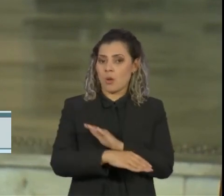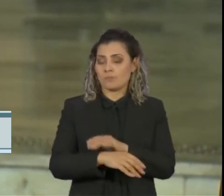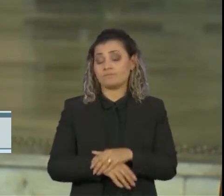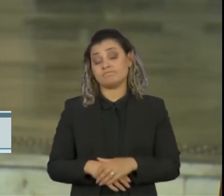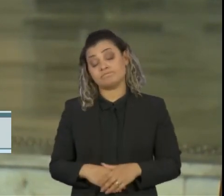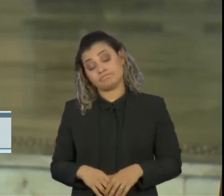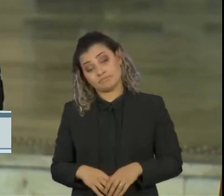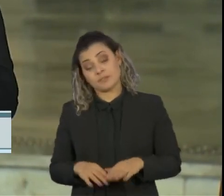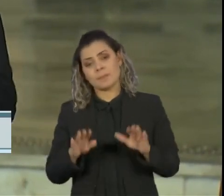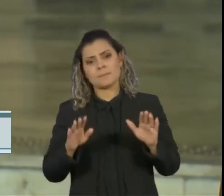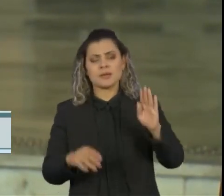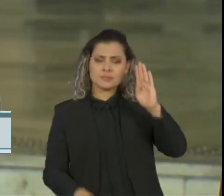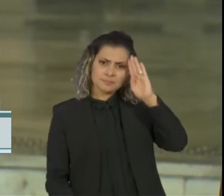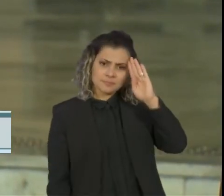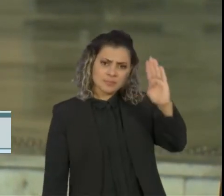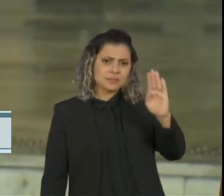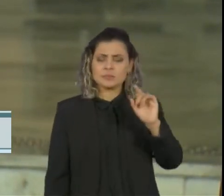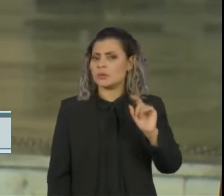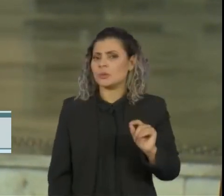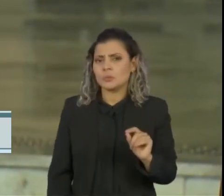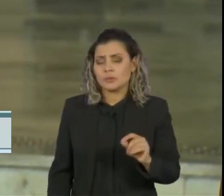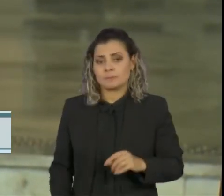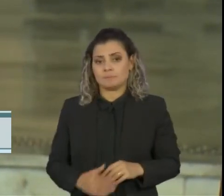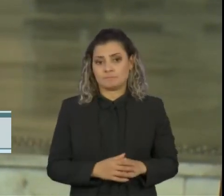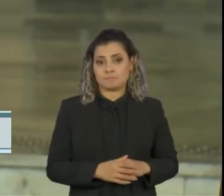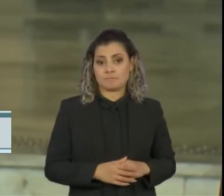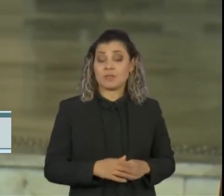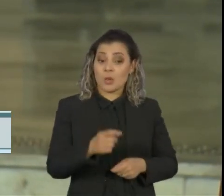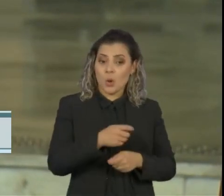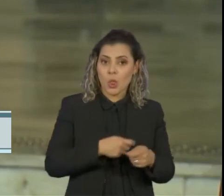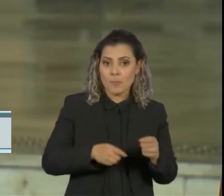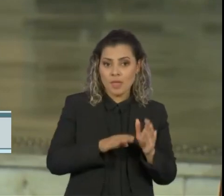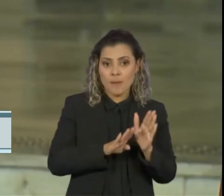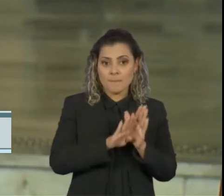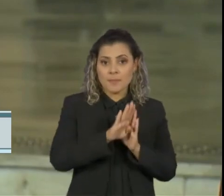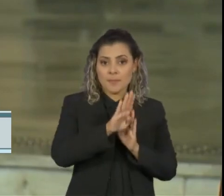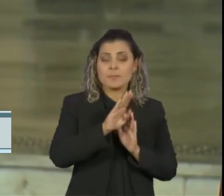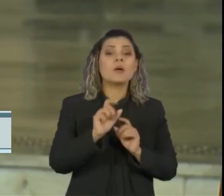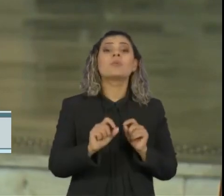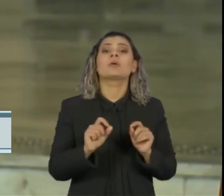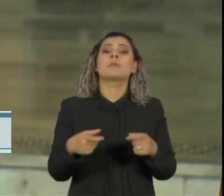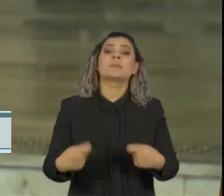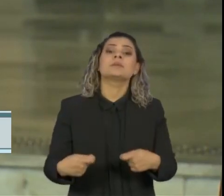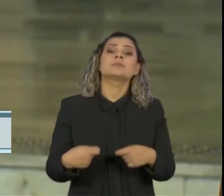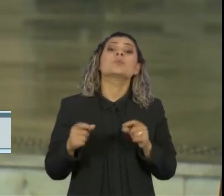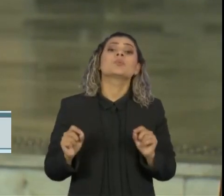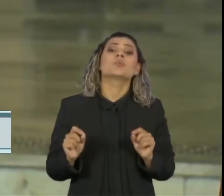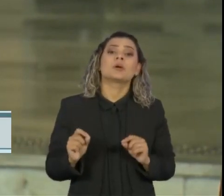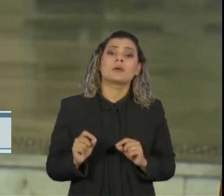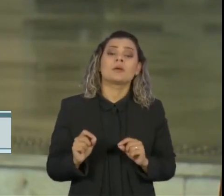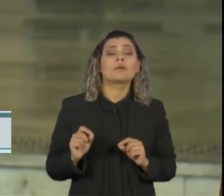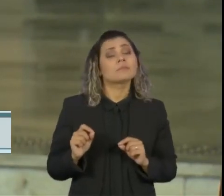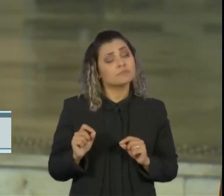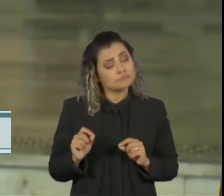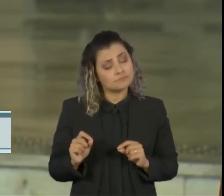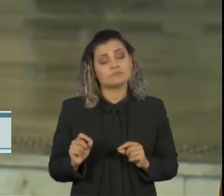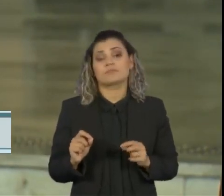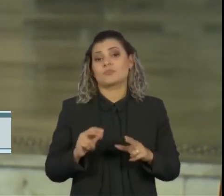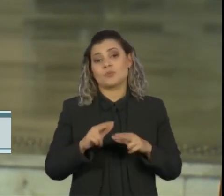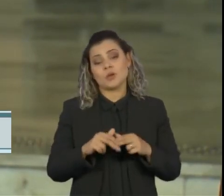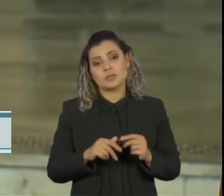Mas o ponto principal é que a recuperação ela depende fundamentalmente da crise,